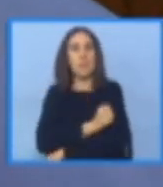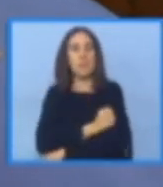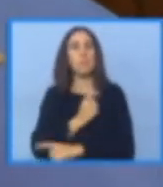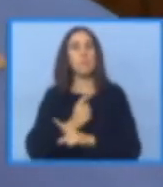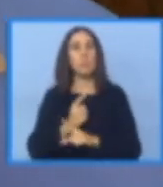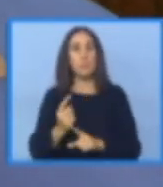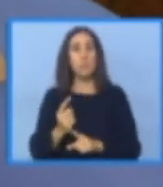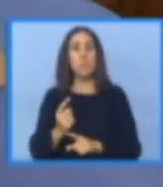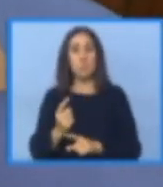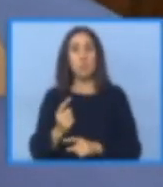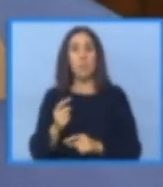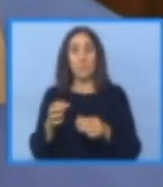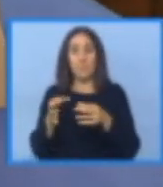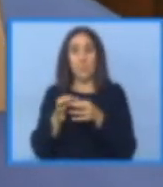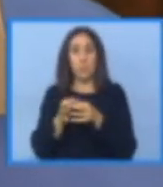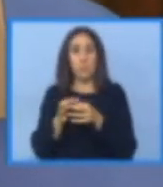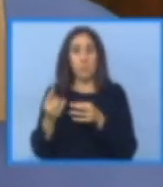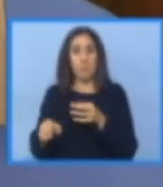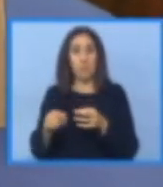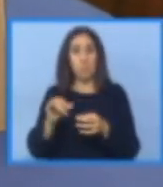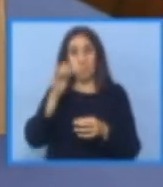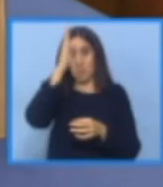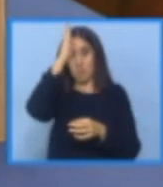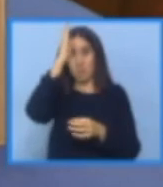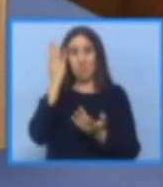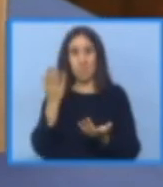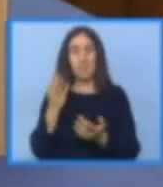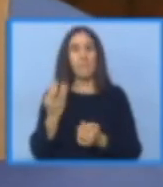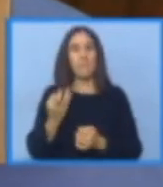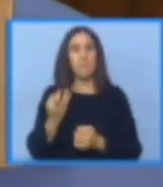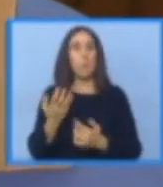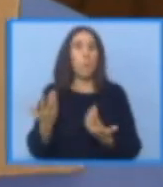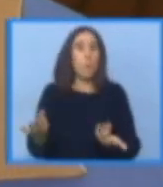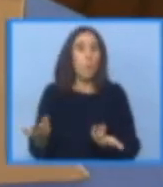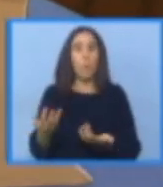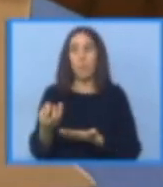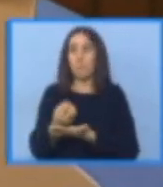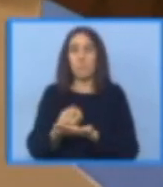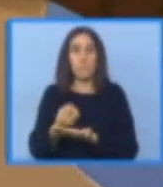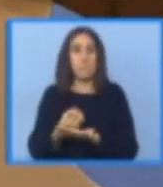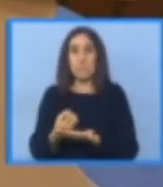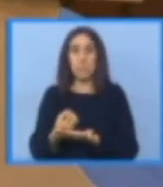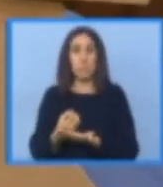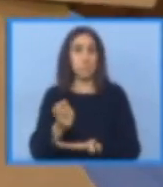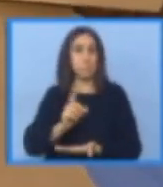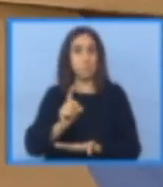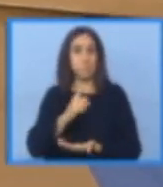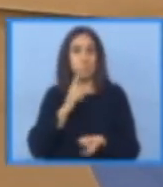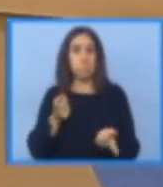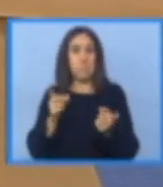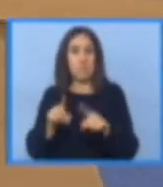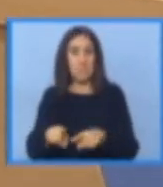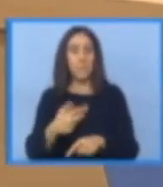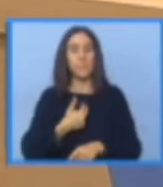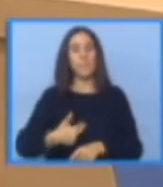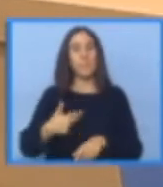são parte de uma minoria no Iraque e, portanto, ou então ficam vazias e não há possibilidade de regressar. E, portanto, os cristãos